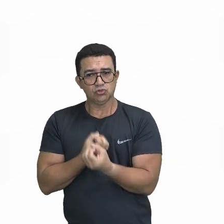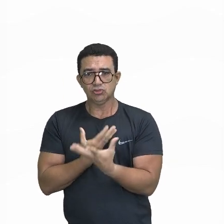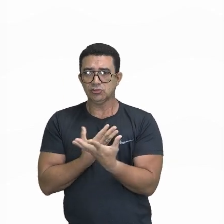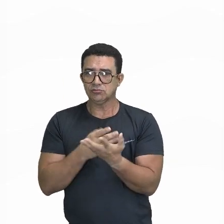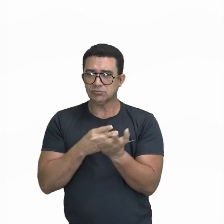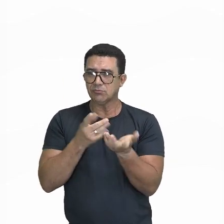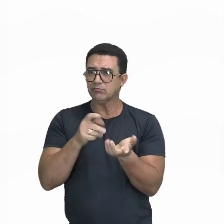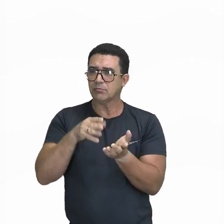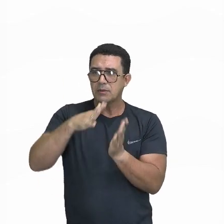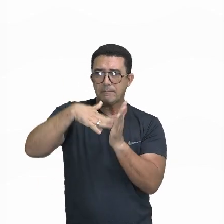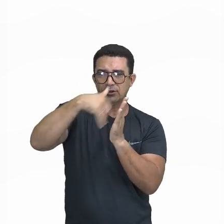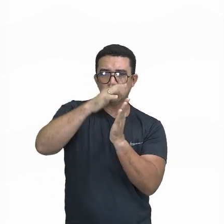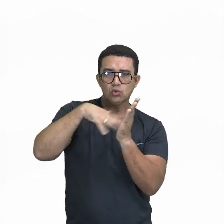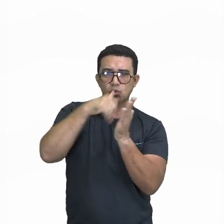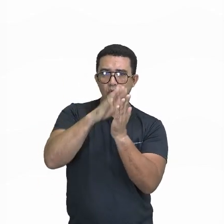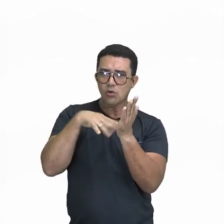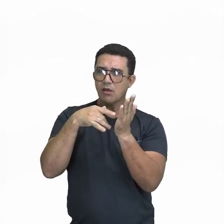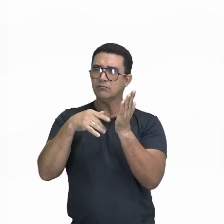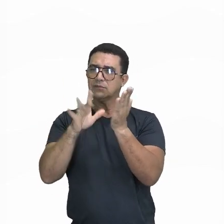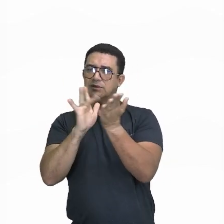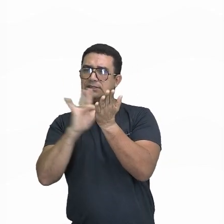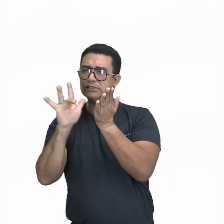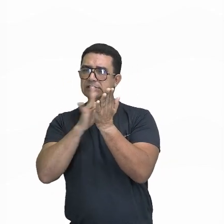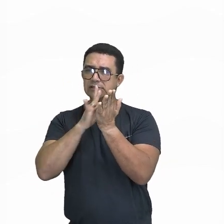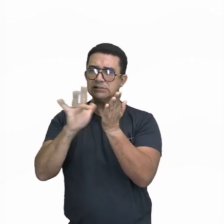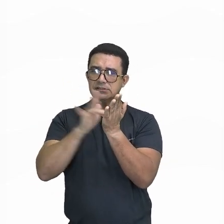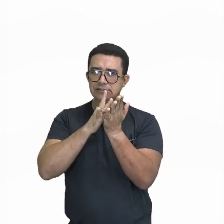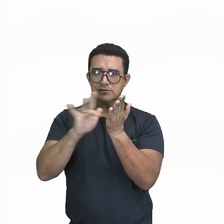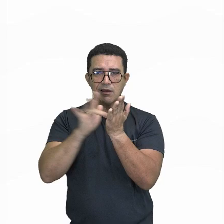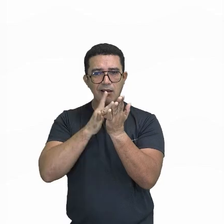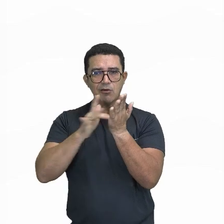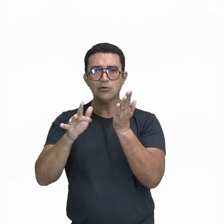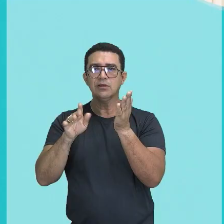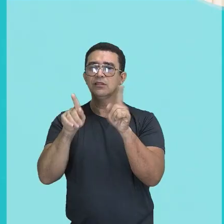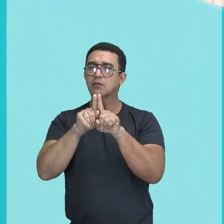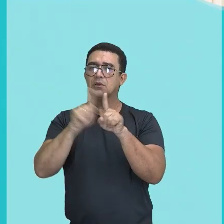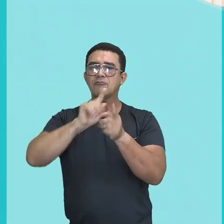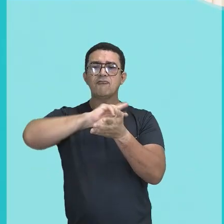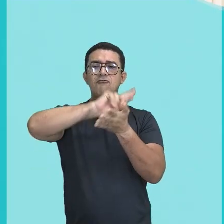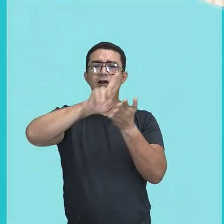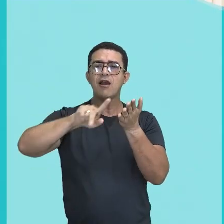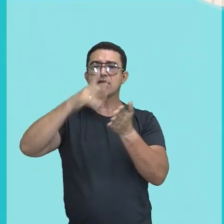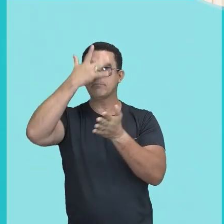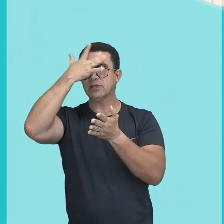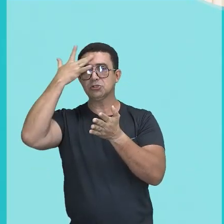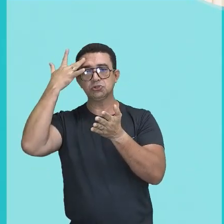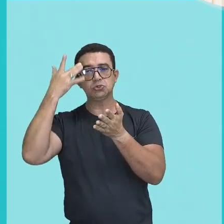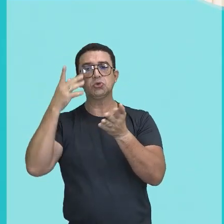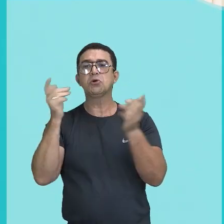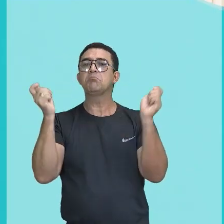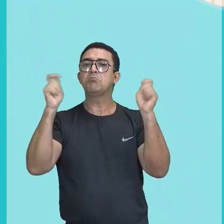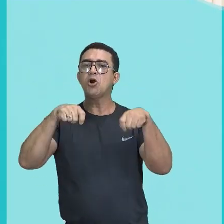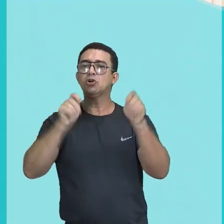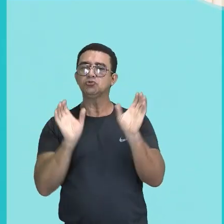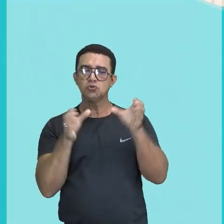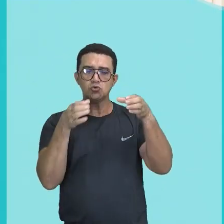pinturas digitais, várias pessoas podem fazer uma arte